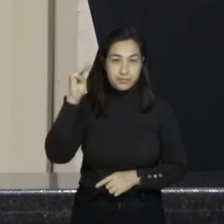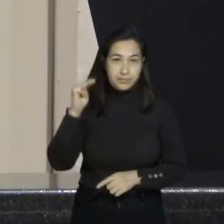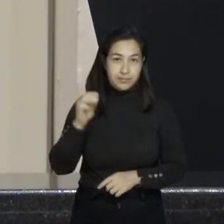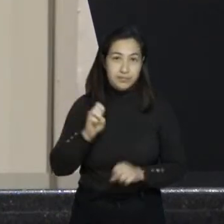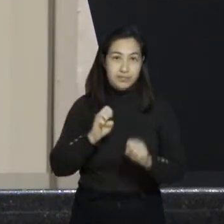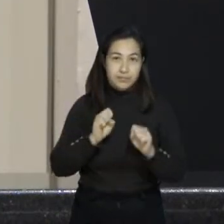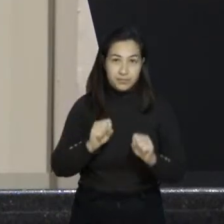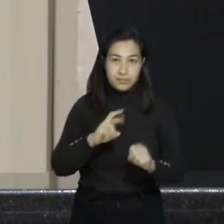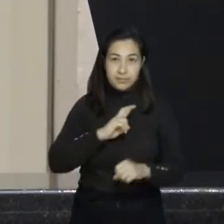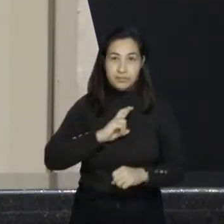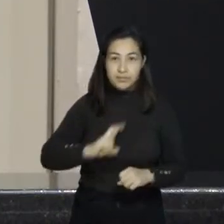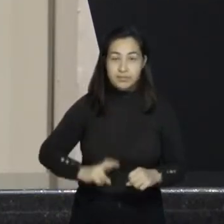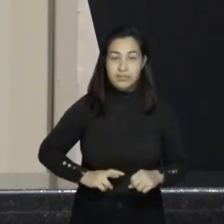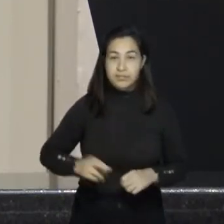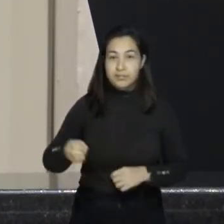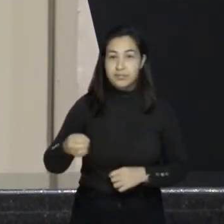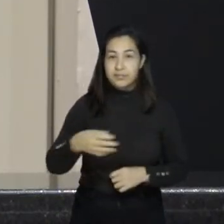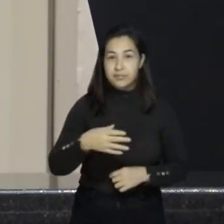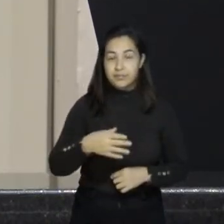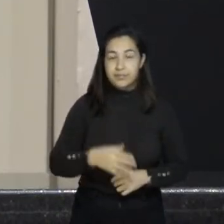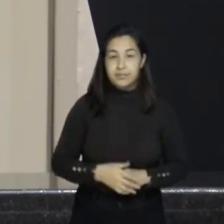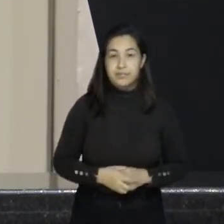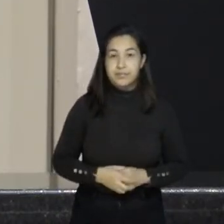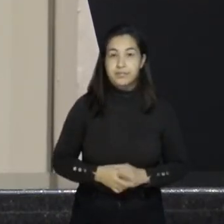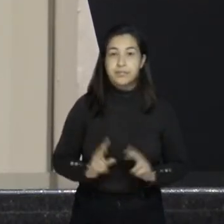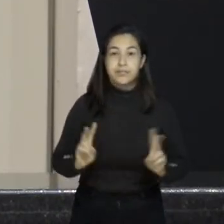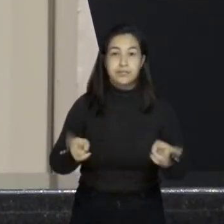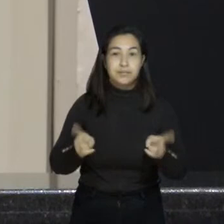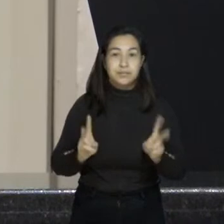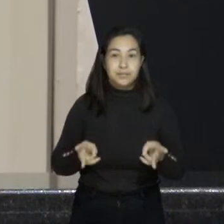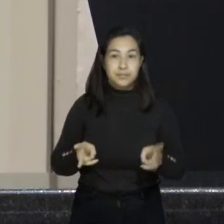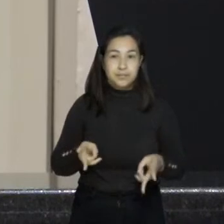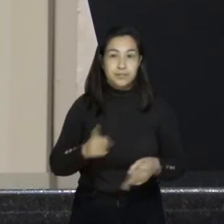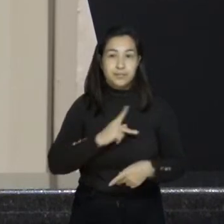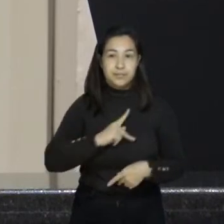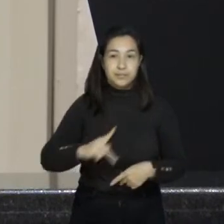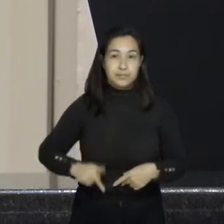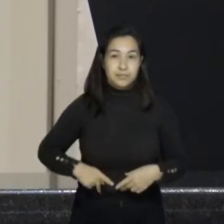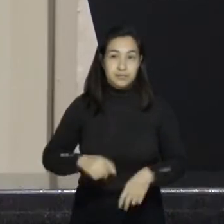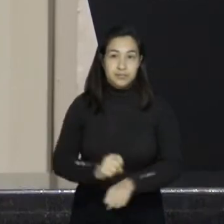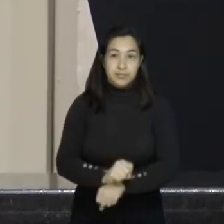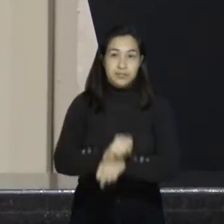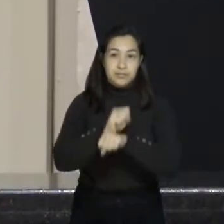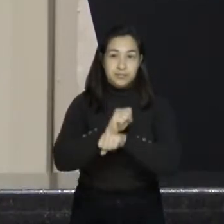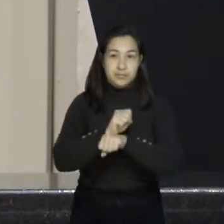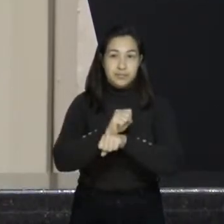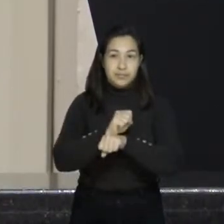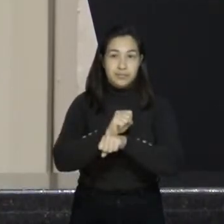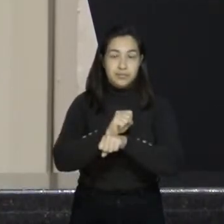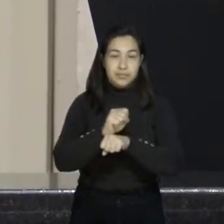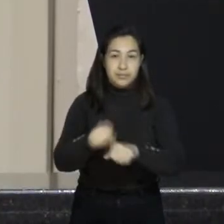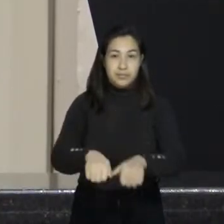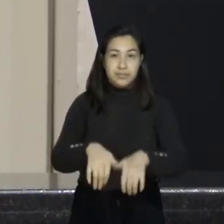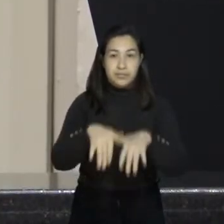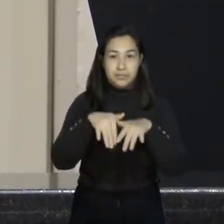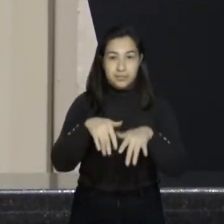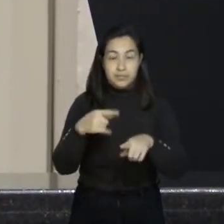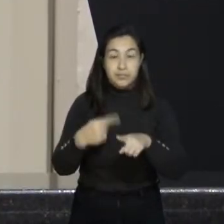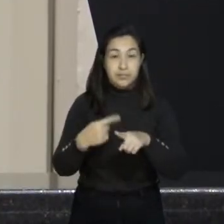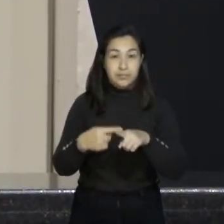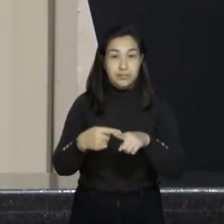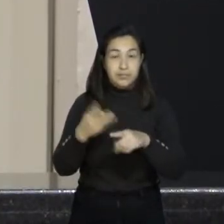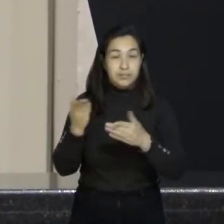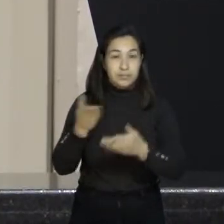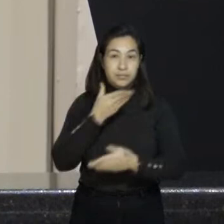podemos republicanos ato contínuo o senhor presidente suspendeu a sessão para manifestação do prefeito de